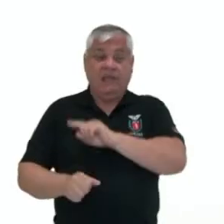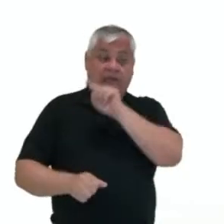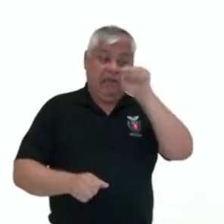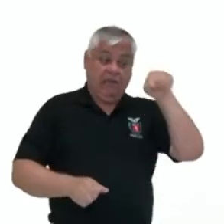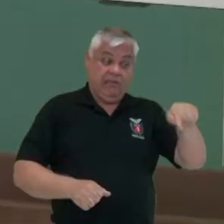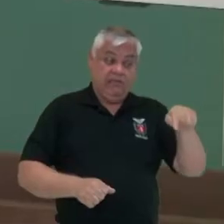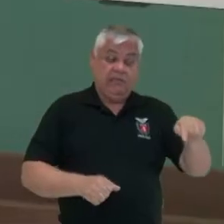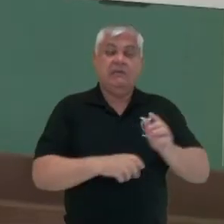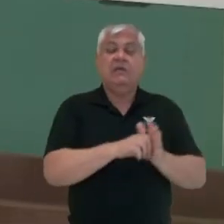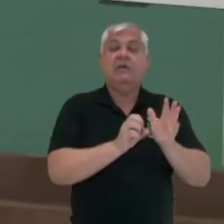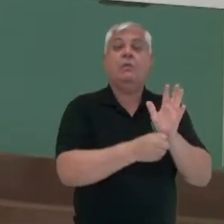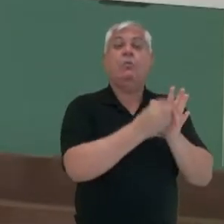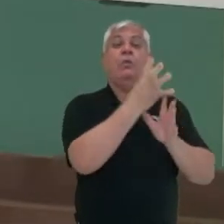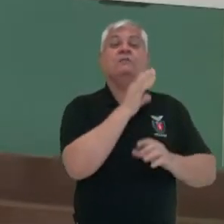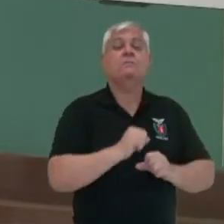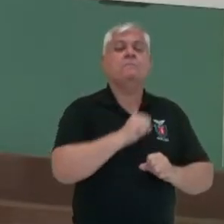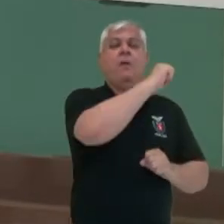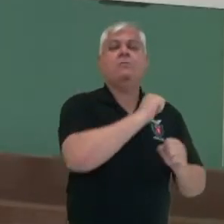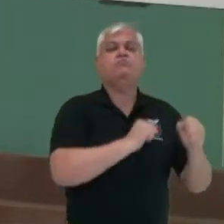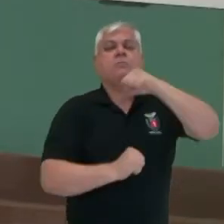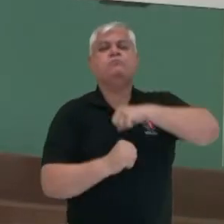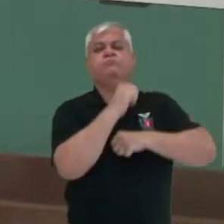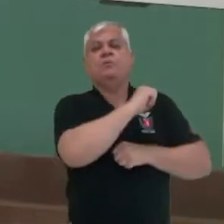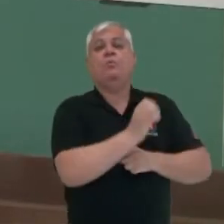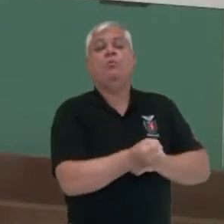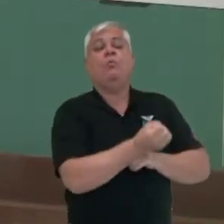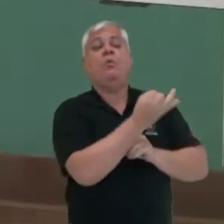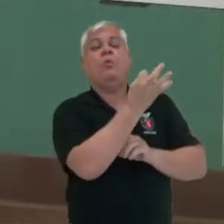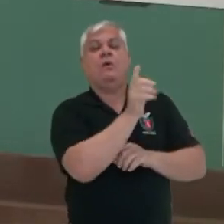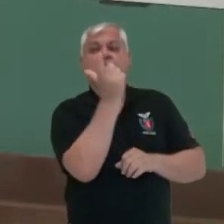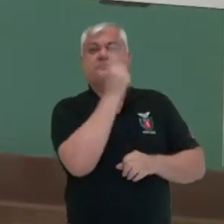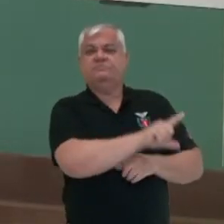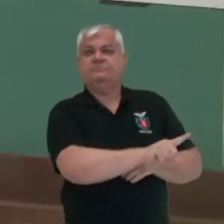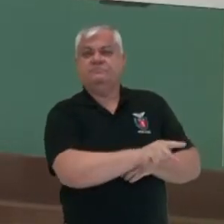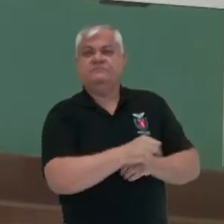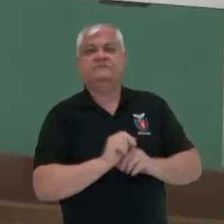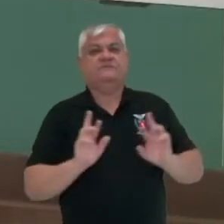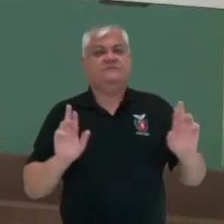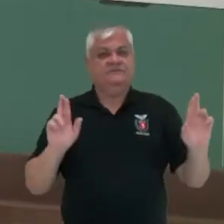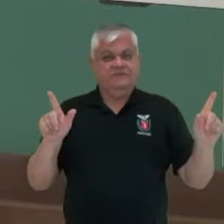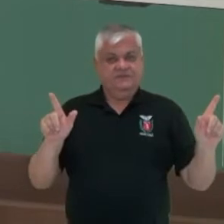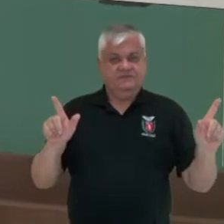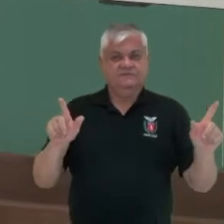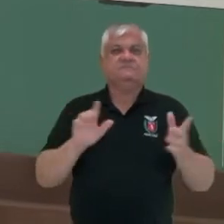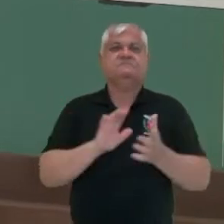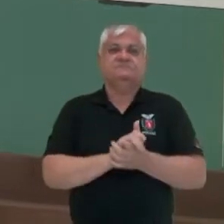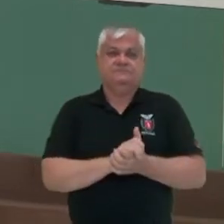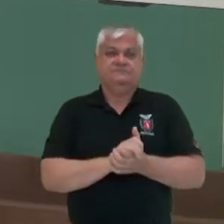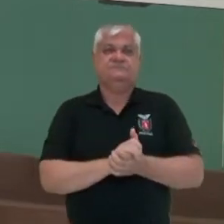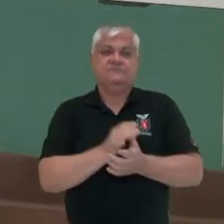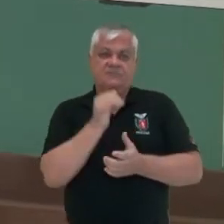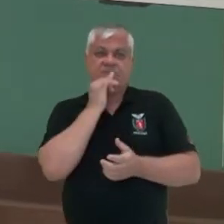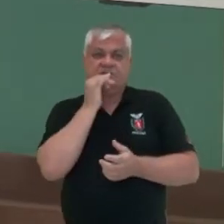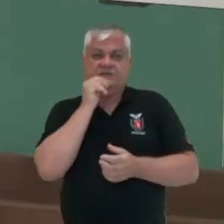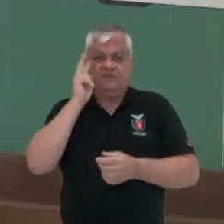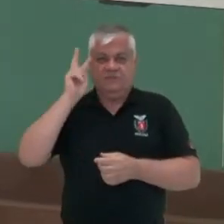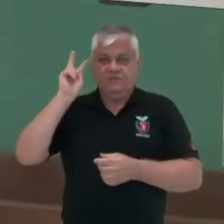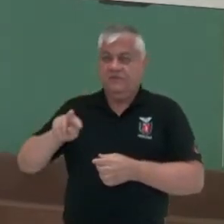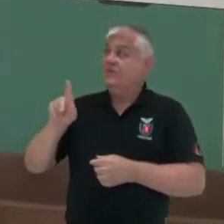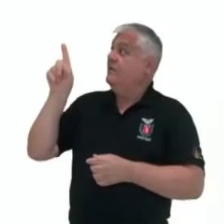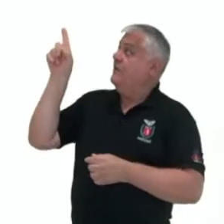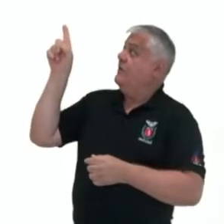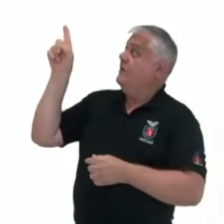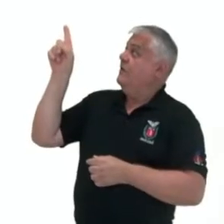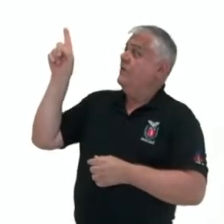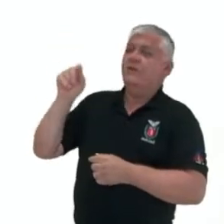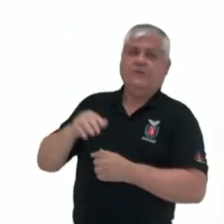o número de golpes. Então a gente tem essa diferença aqui, ó. Né? E óbvio que no visual a gente também consegue